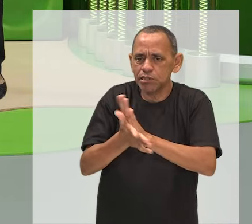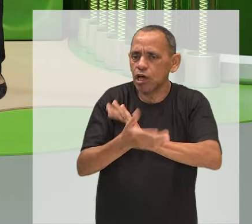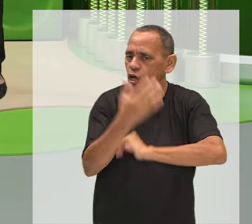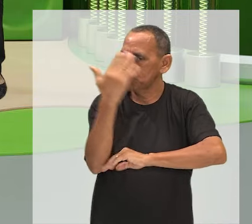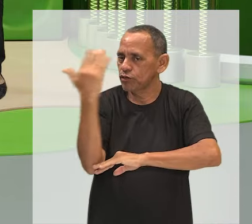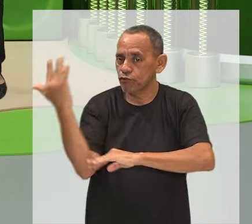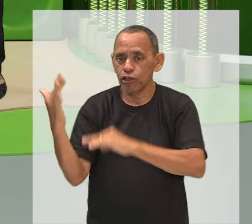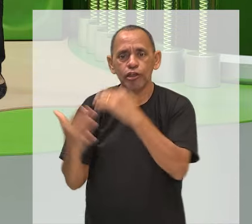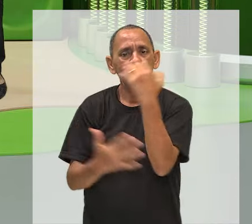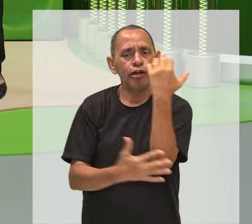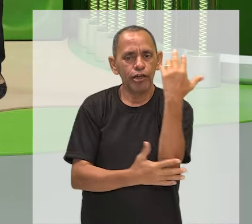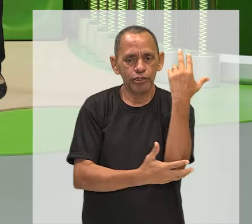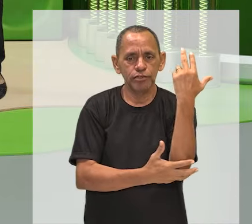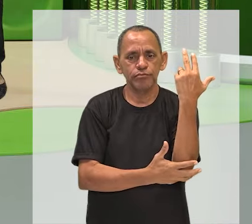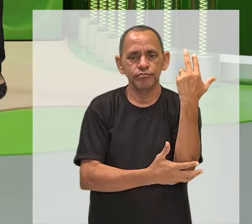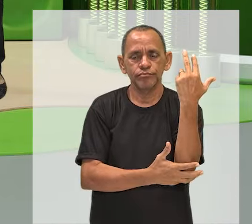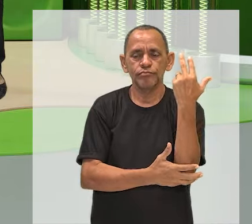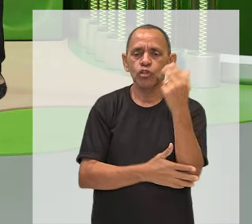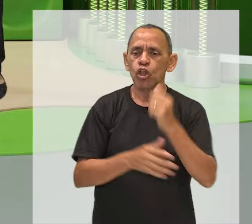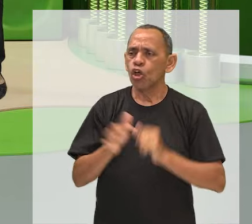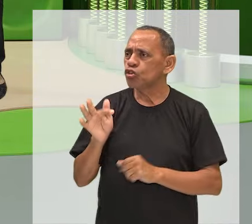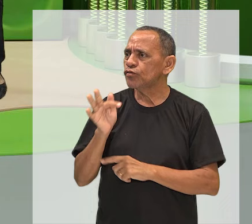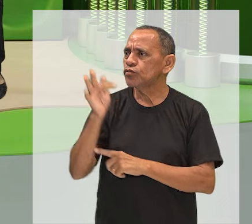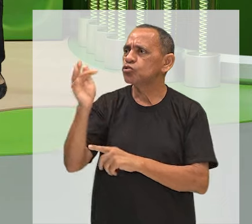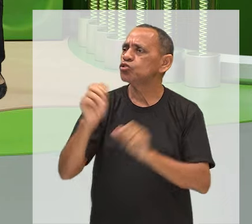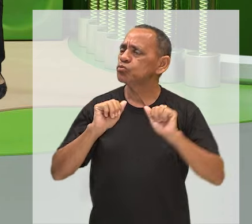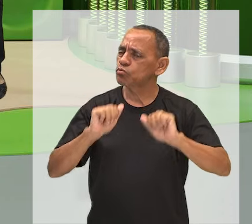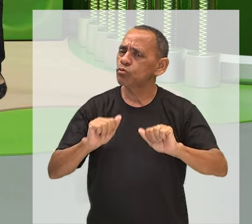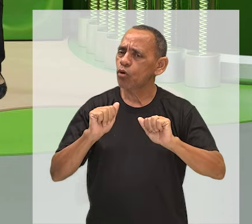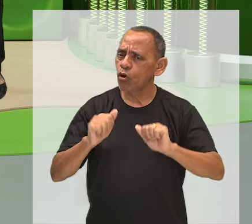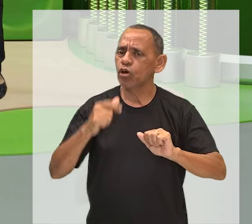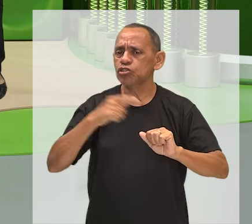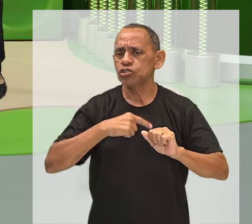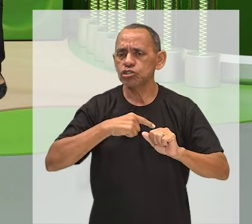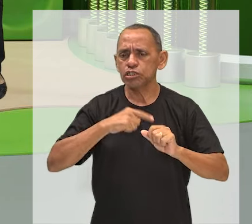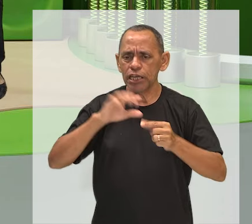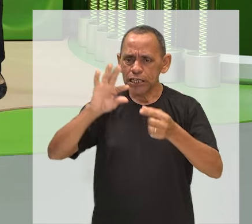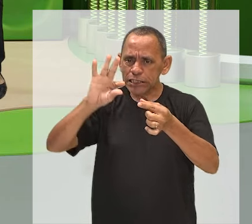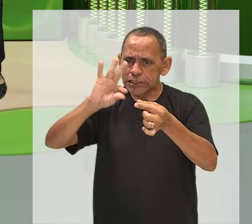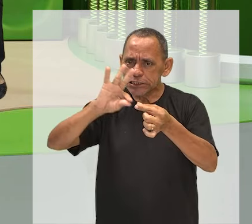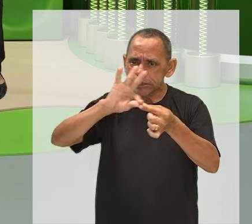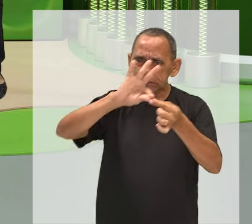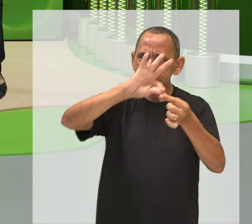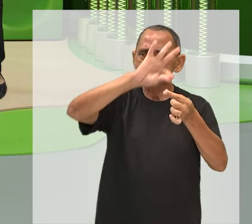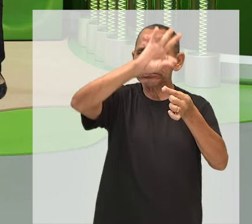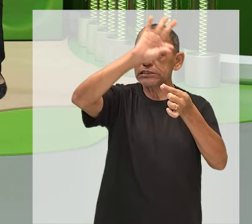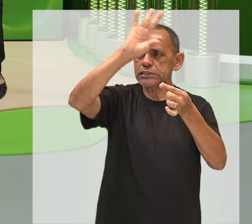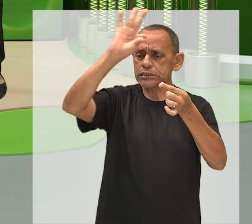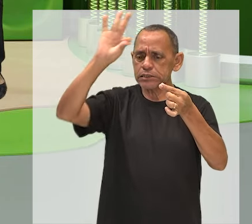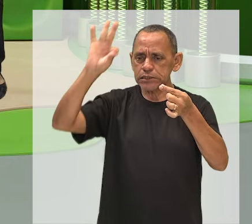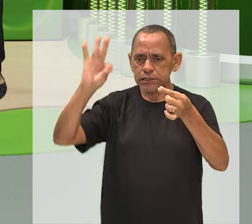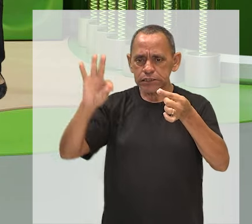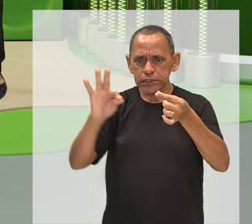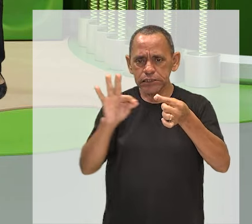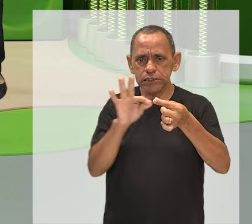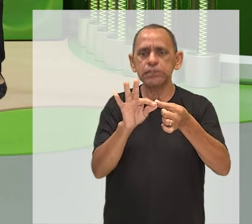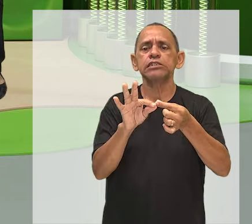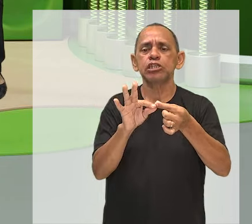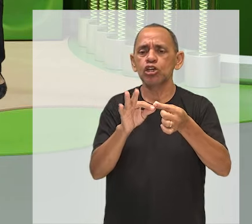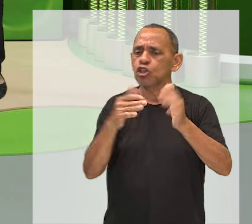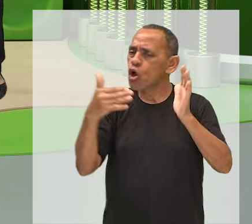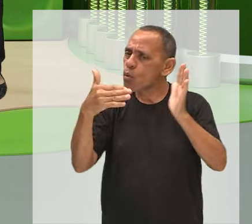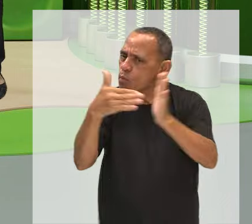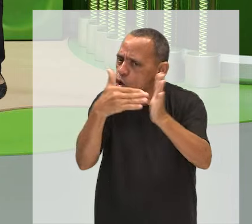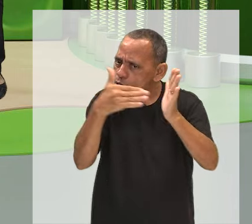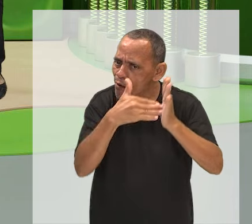rios voadores. E, na verdade, todo esse ciclo ele já tem sido reduzido, que é o que a gente observa o quê? Essas